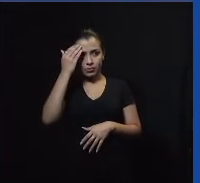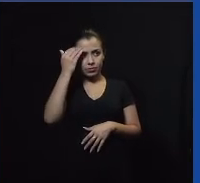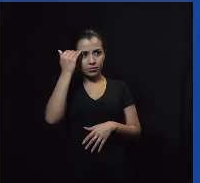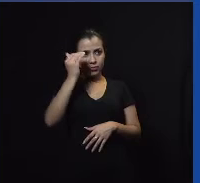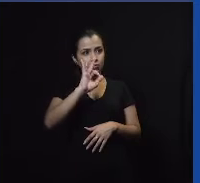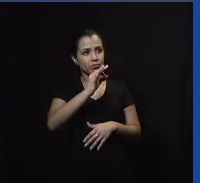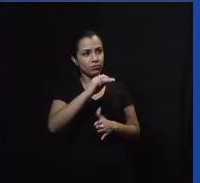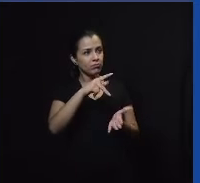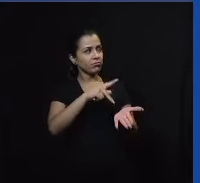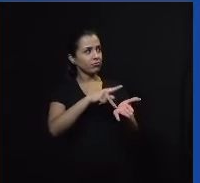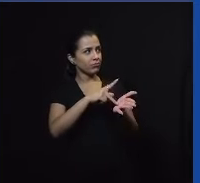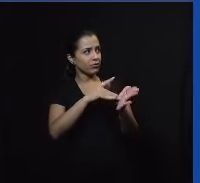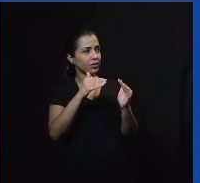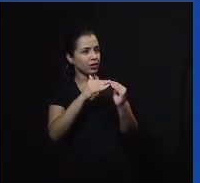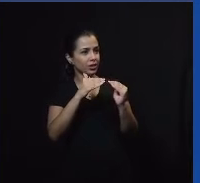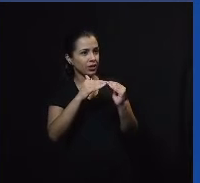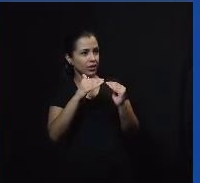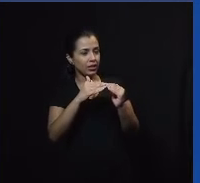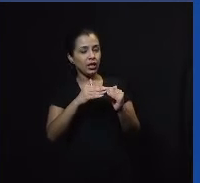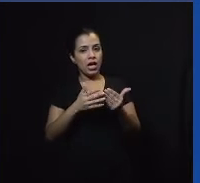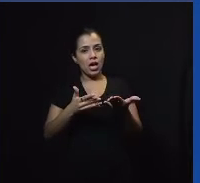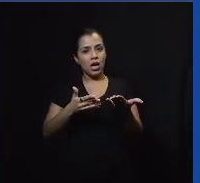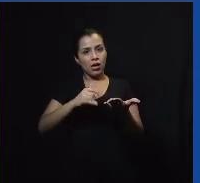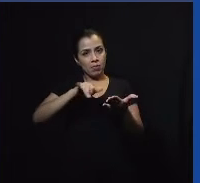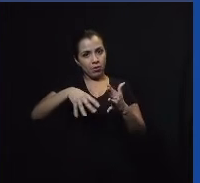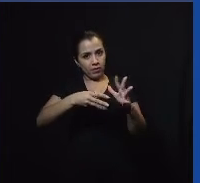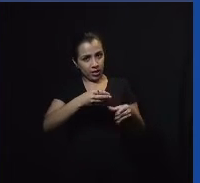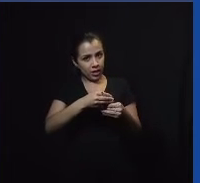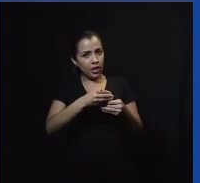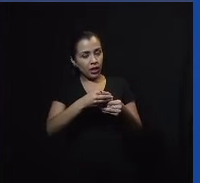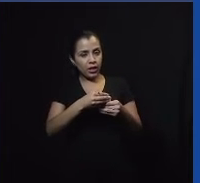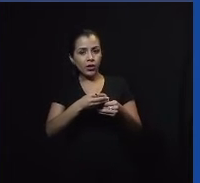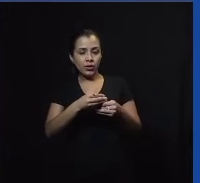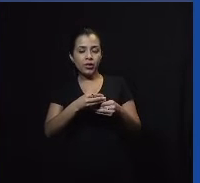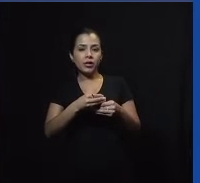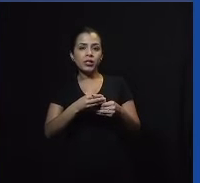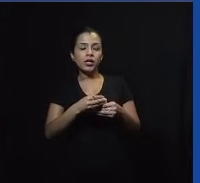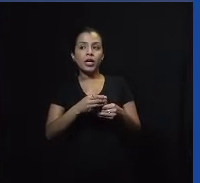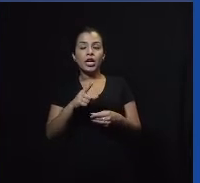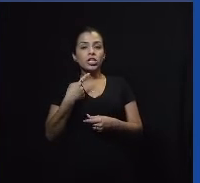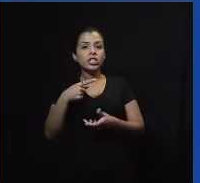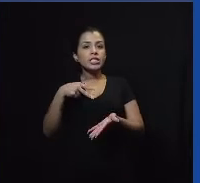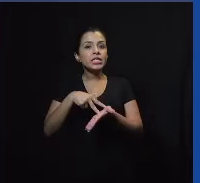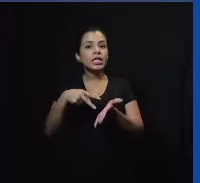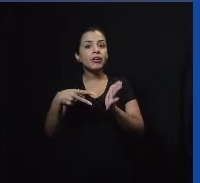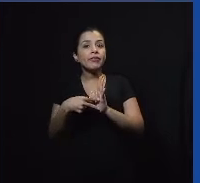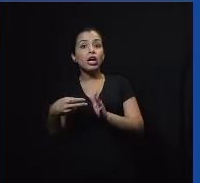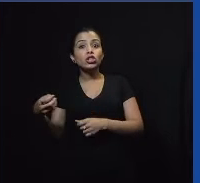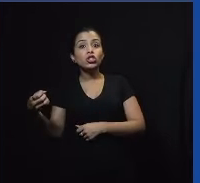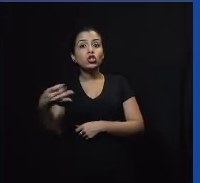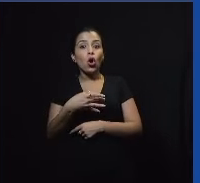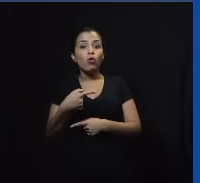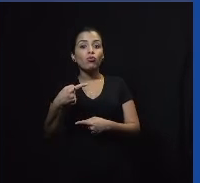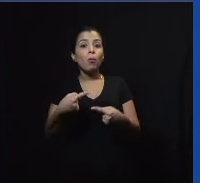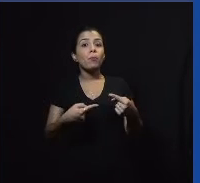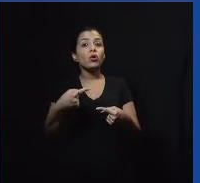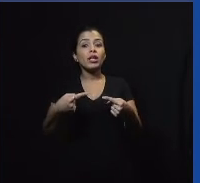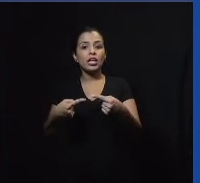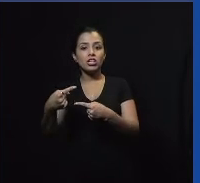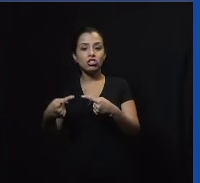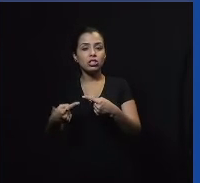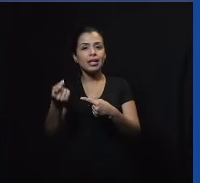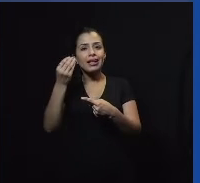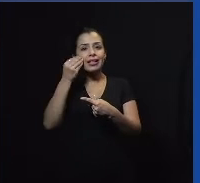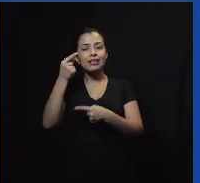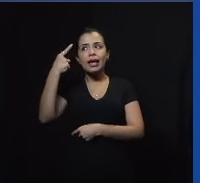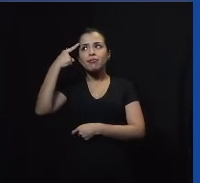Exatamente. Eu acho que já pega muito nesse ponto da gente ressignificar o conceito de política, né? O que ela é, quebrar essa ideia